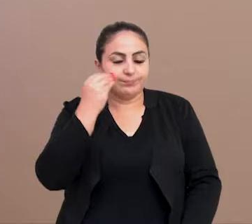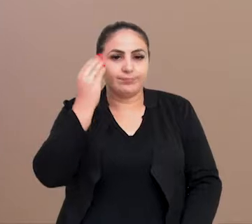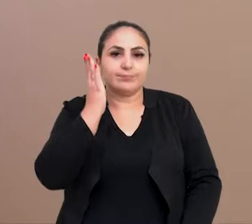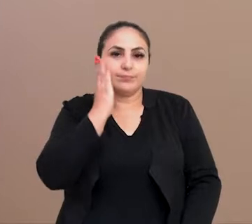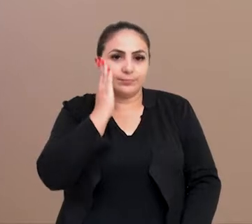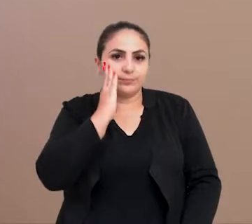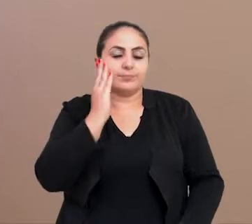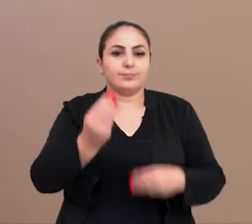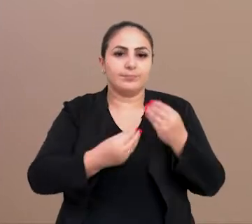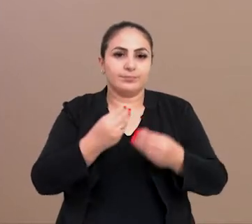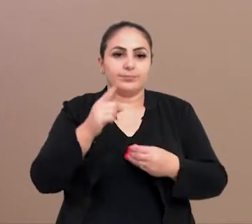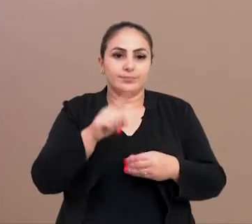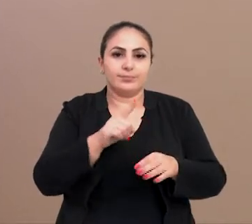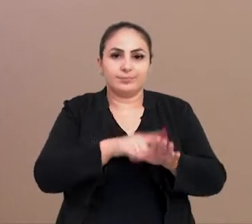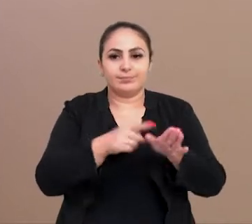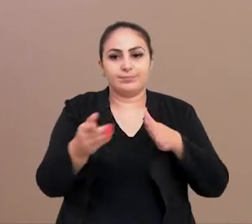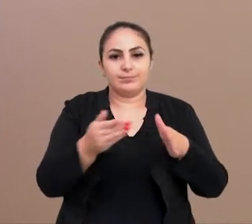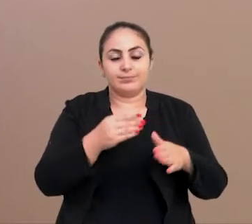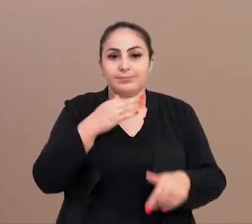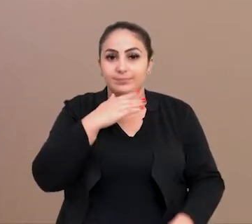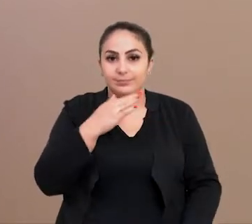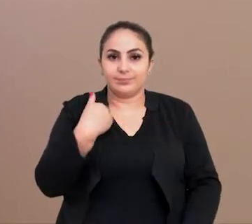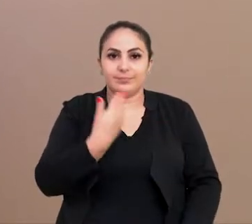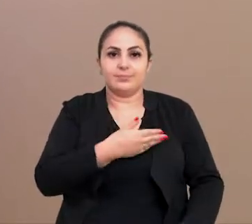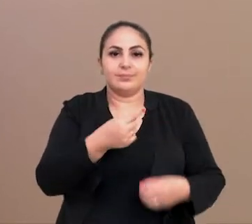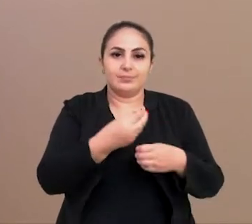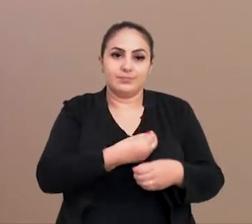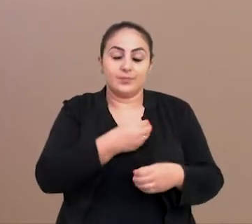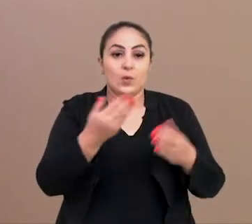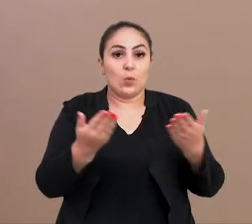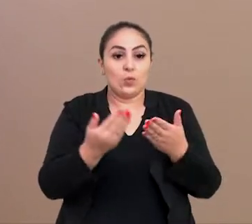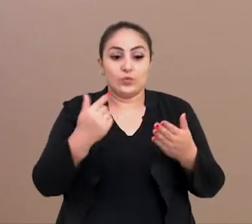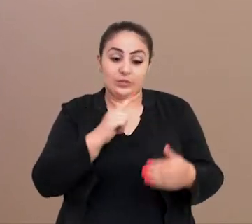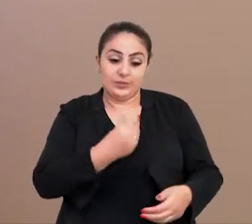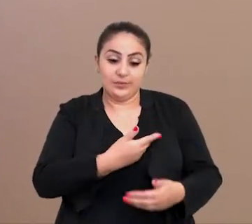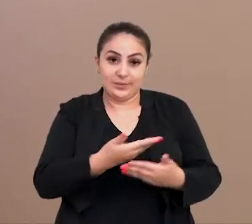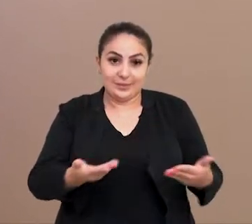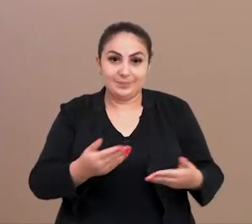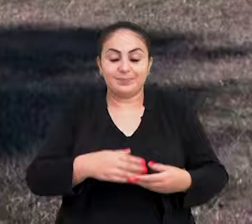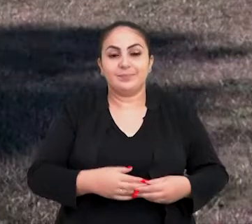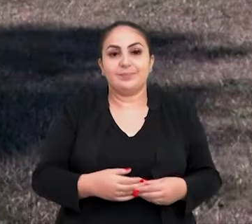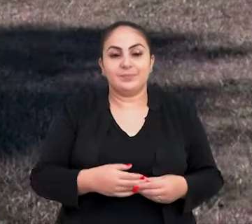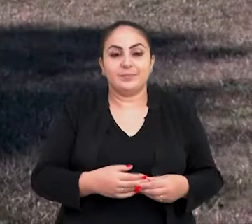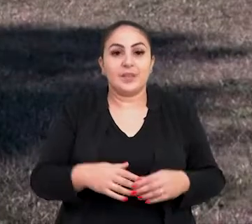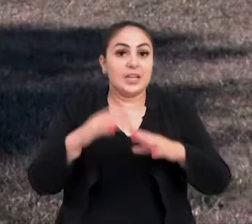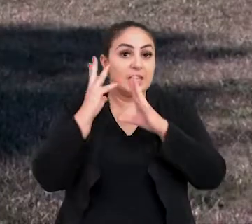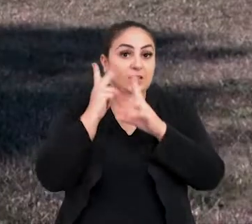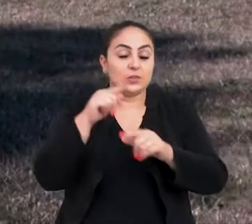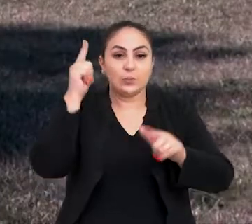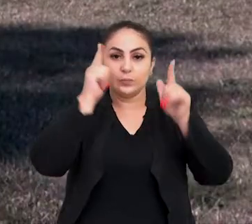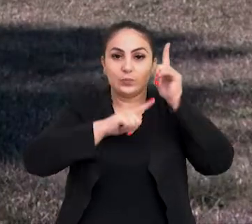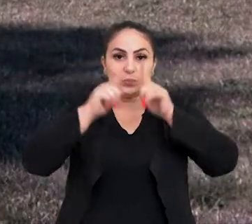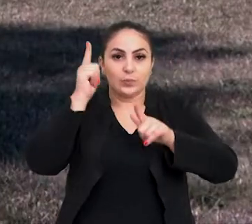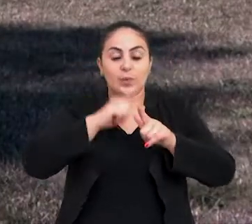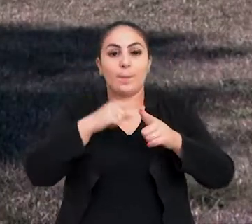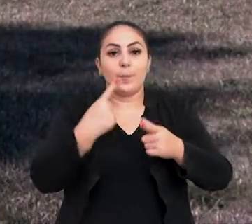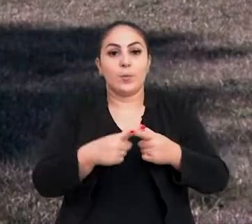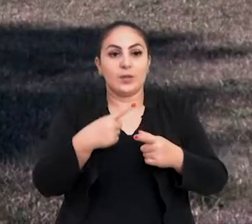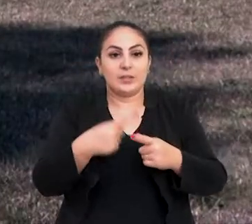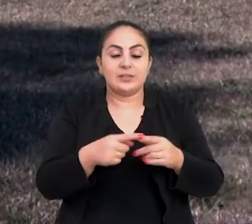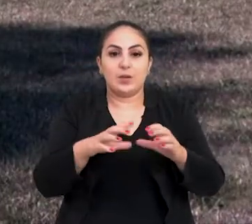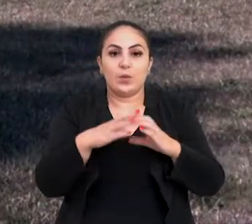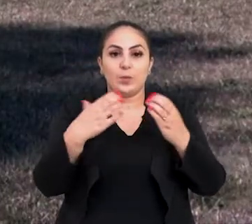por esse período drástico aí da minha vida. E hoje a gente está aí, né? Histórias